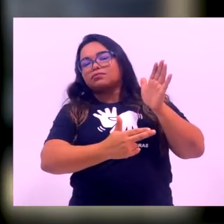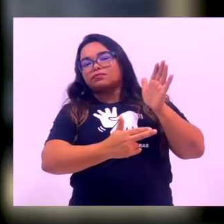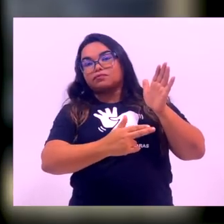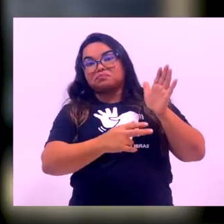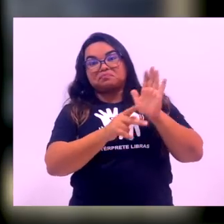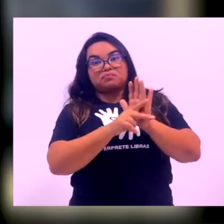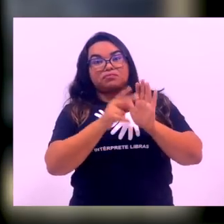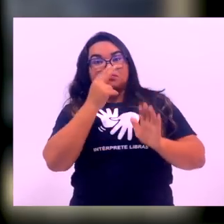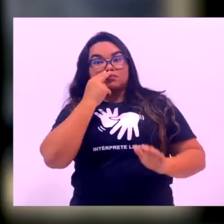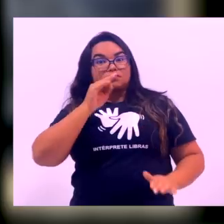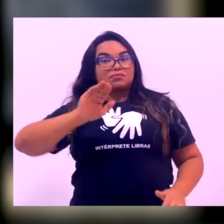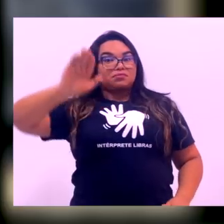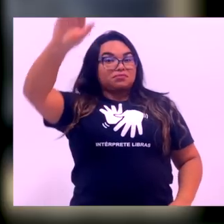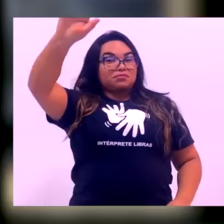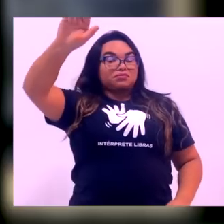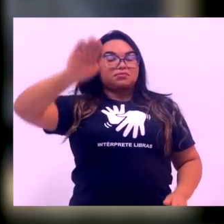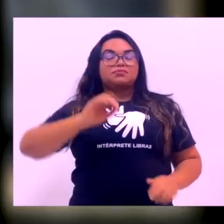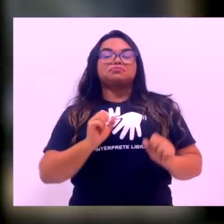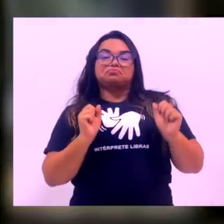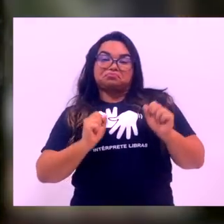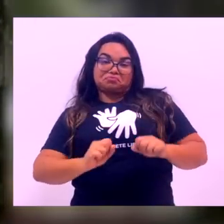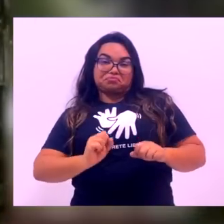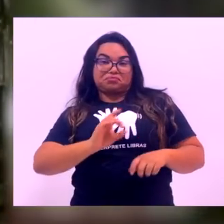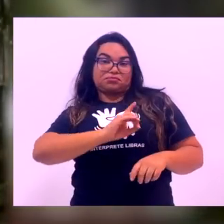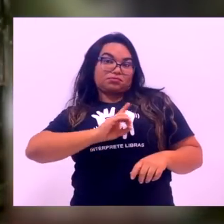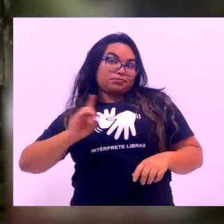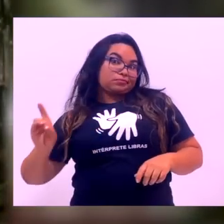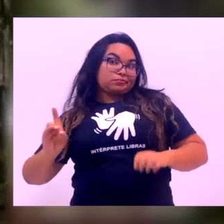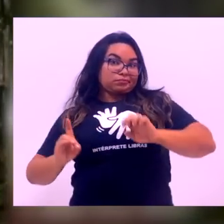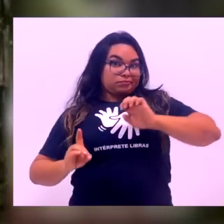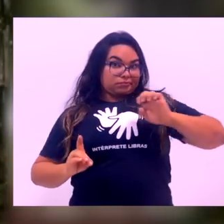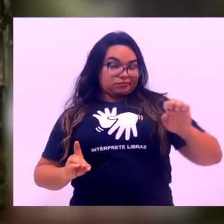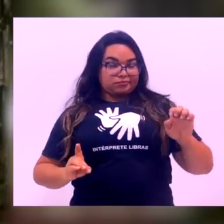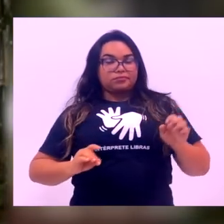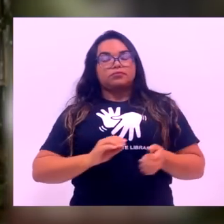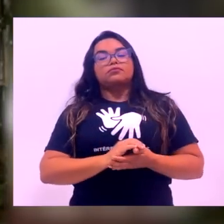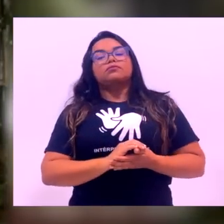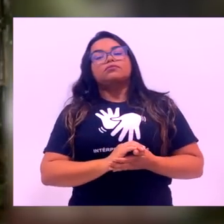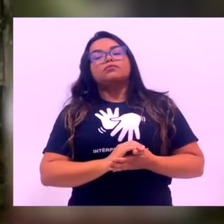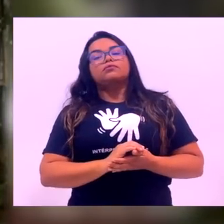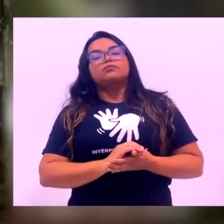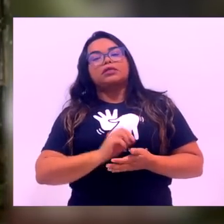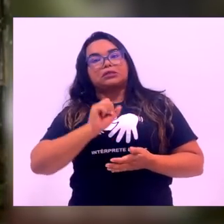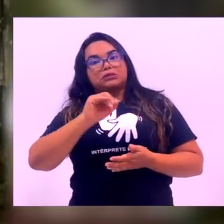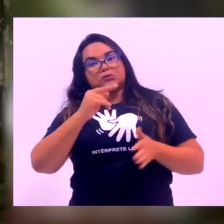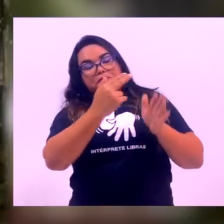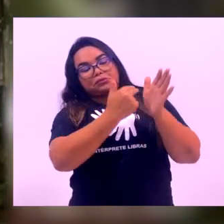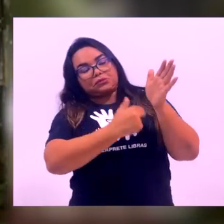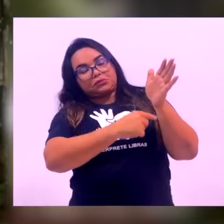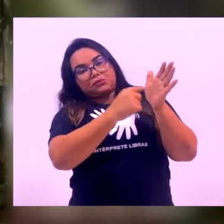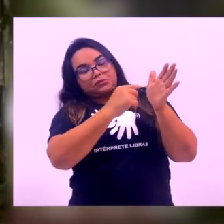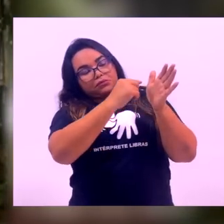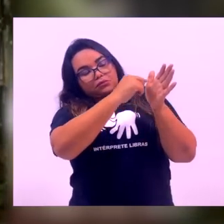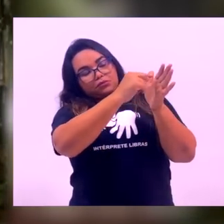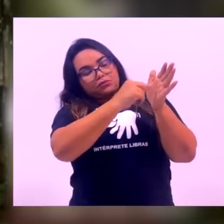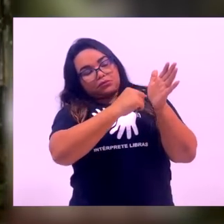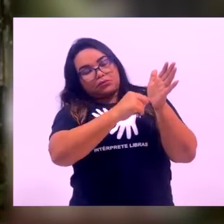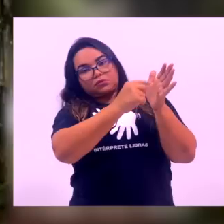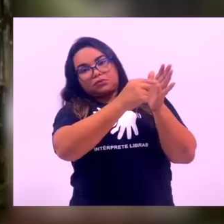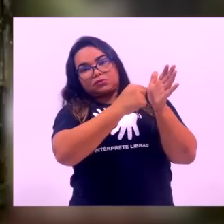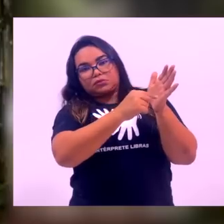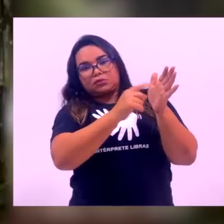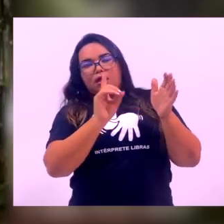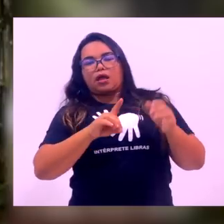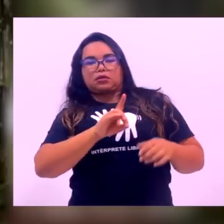pode ser canhota ou pode ser destra. Se ela é uma suástica canhota ou